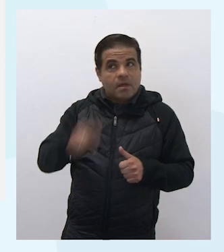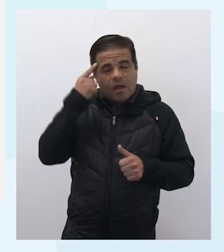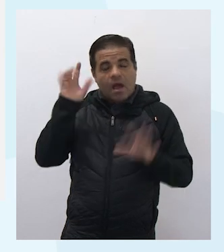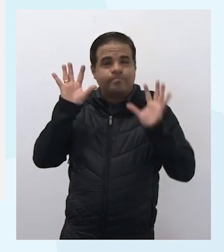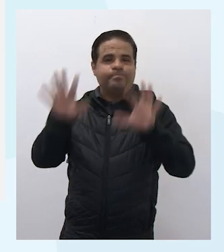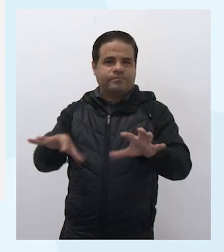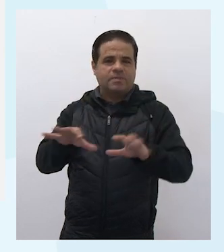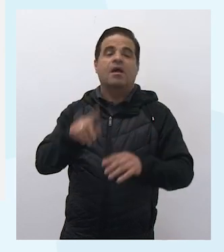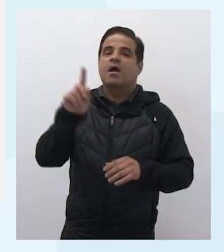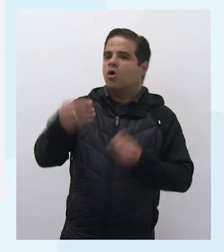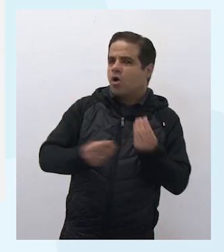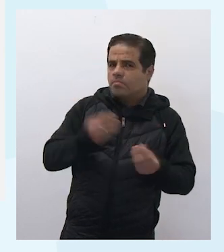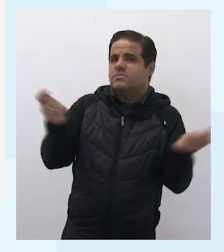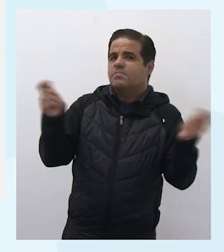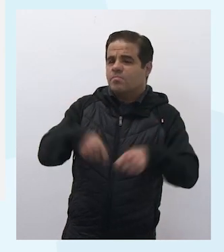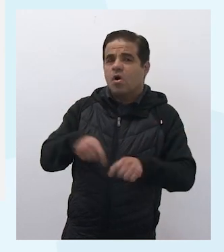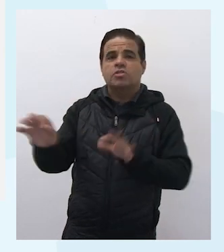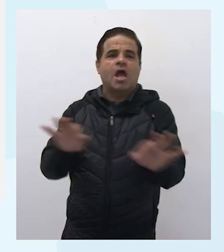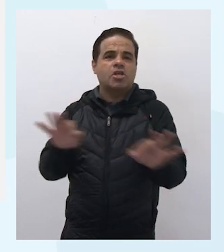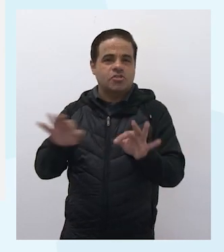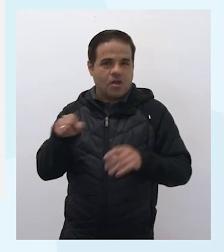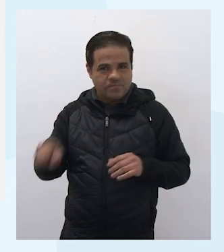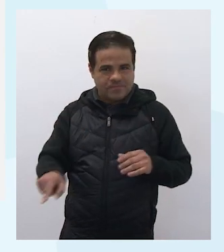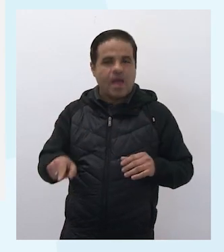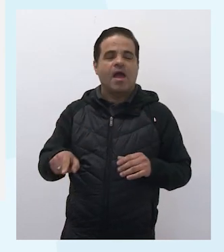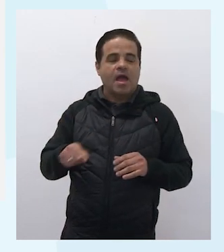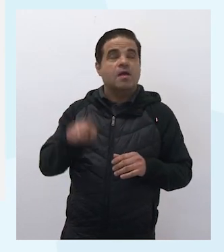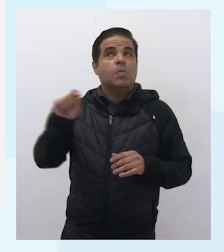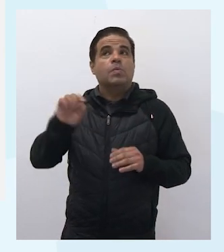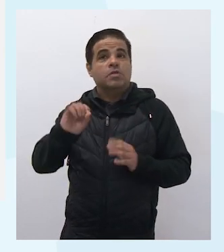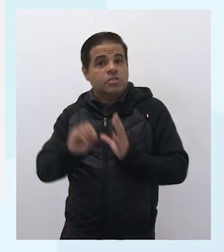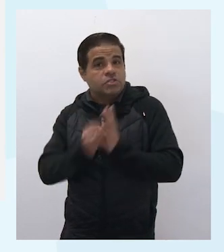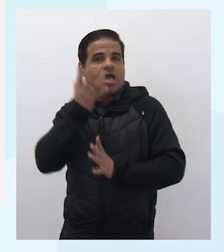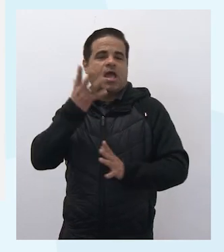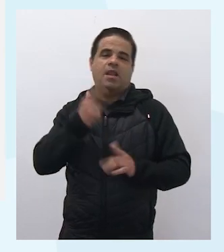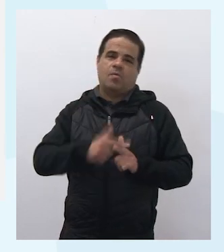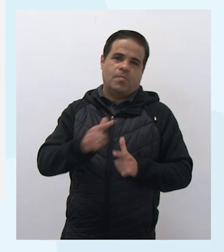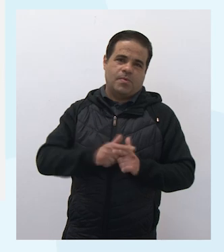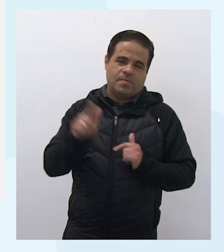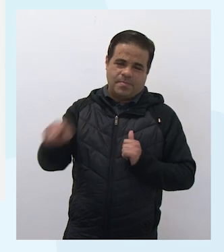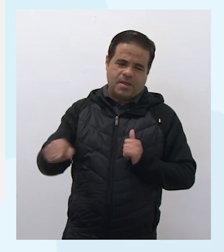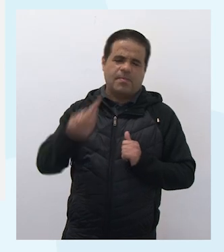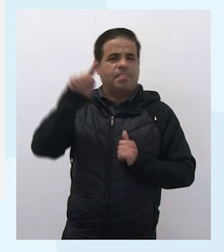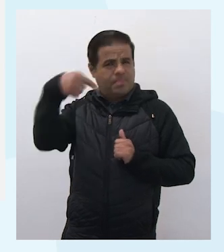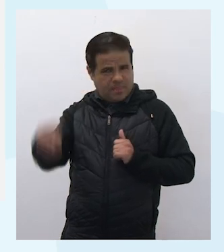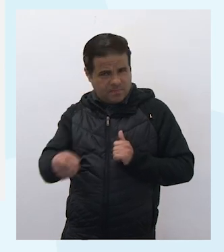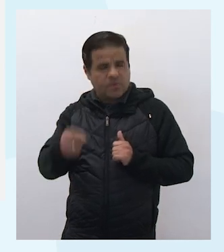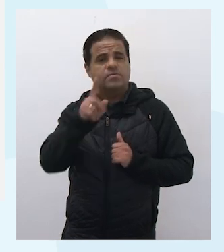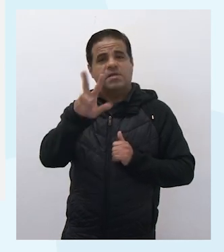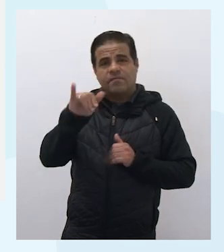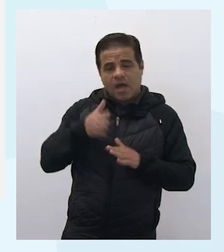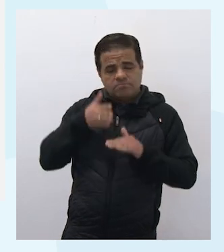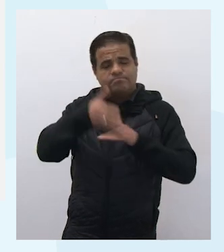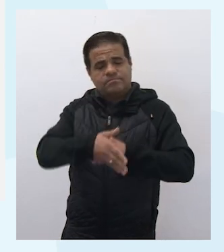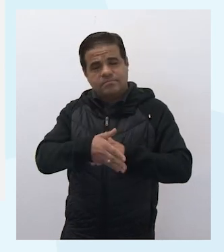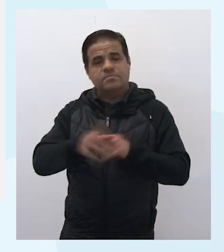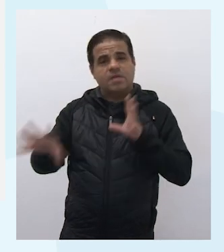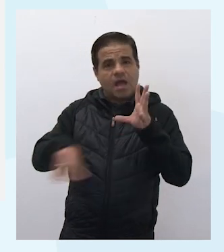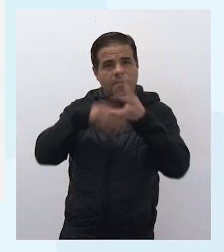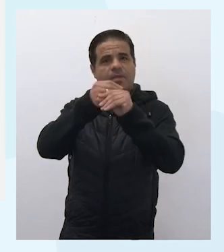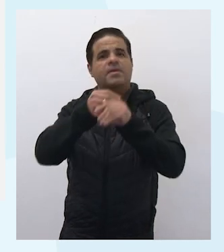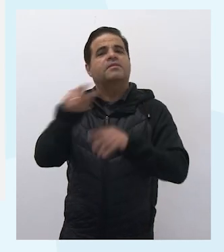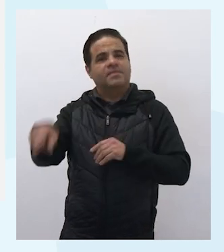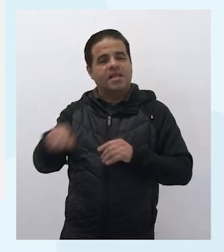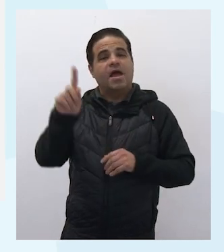causa, como é que você pode resolver o que gera o problema. Depois você vai